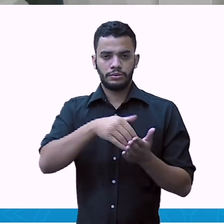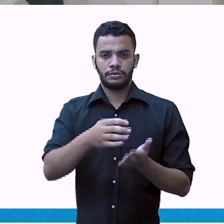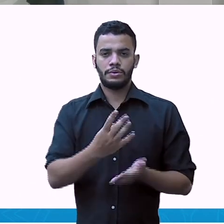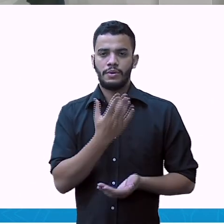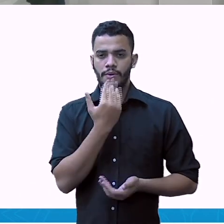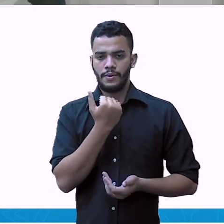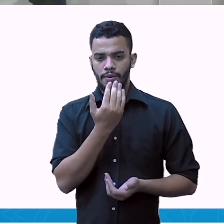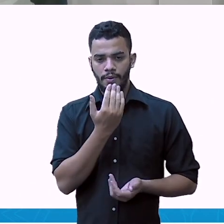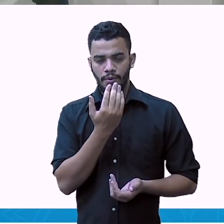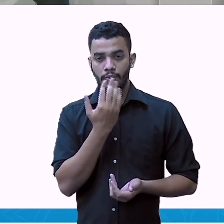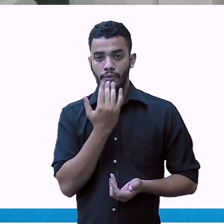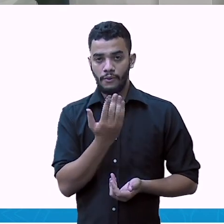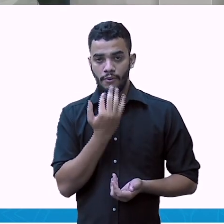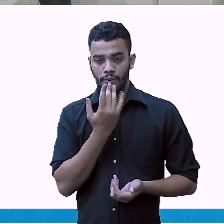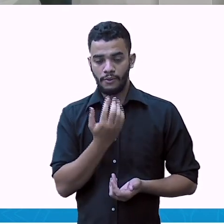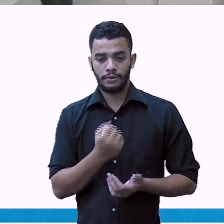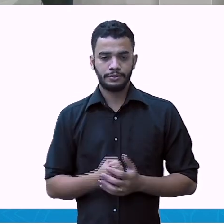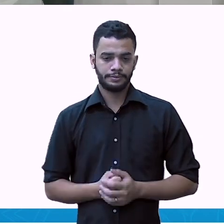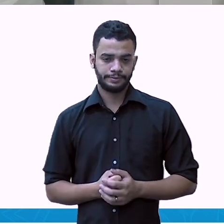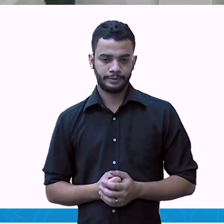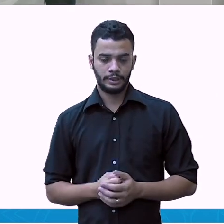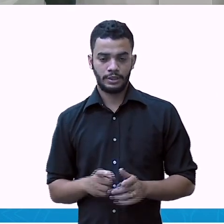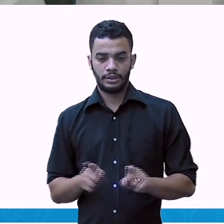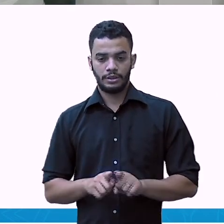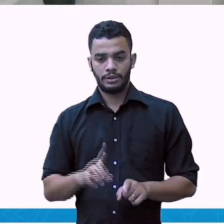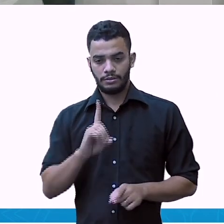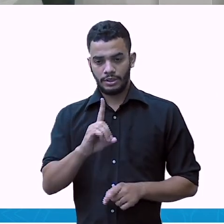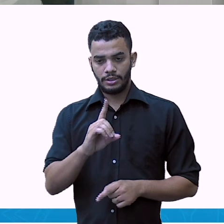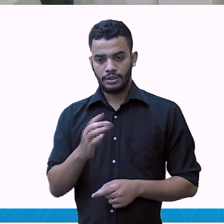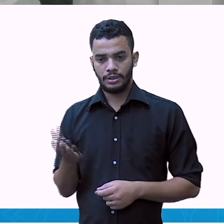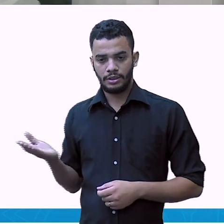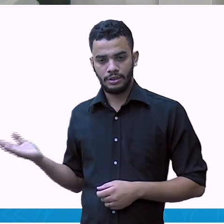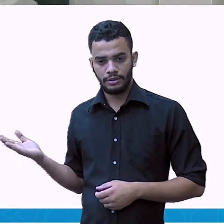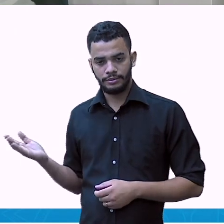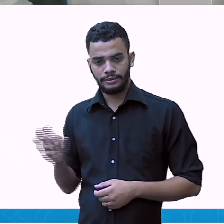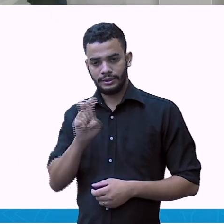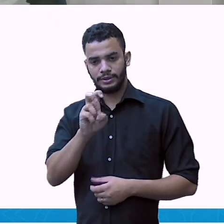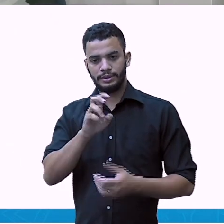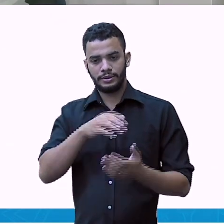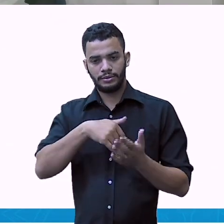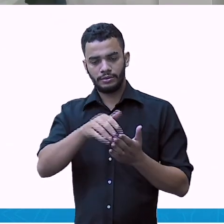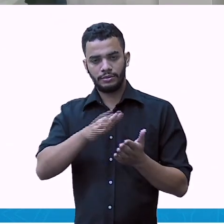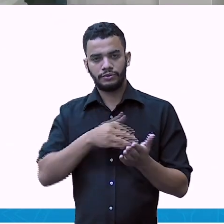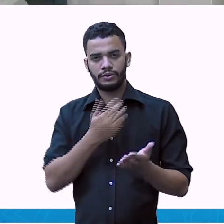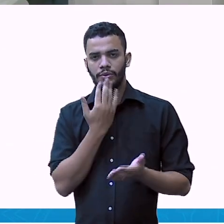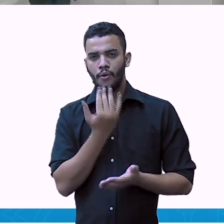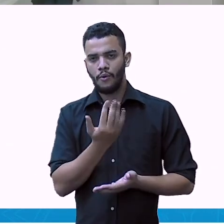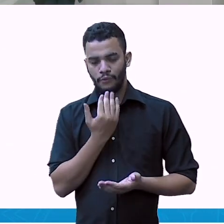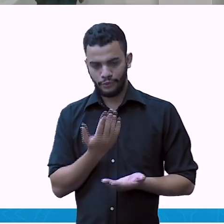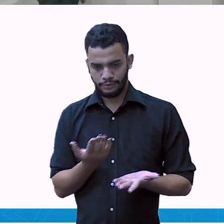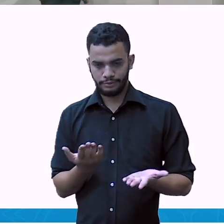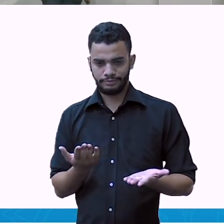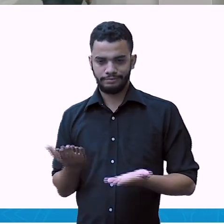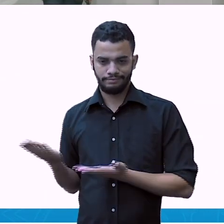décimos. E na letra D, eu tenho 5 partes pintadas, então